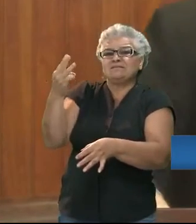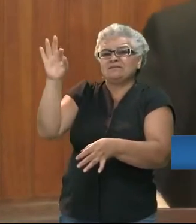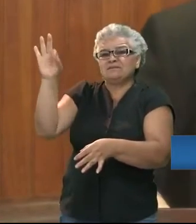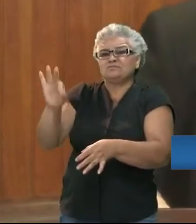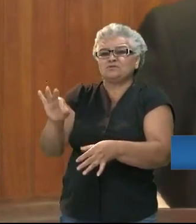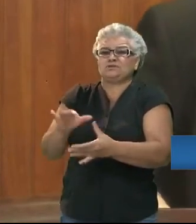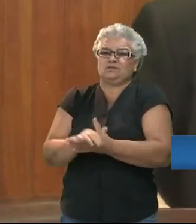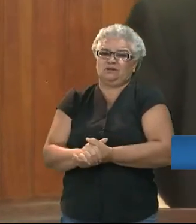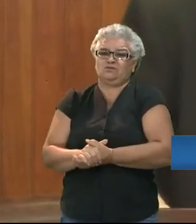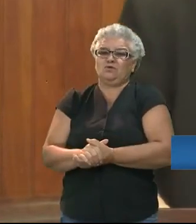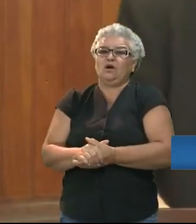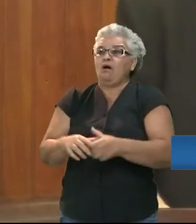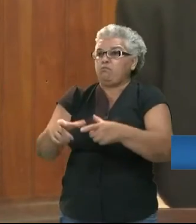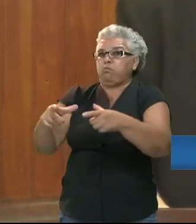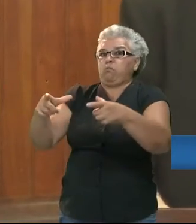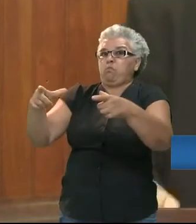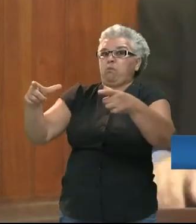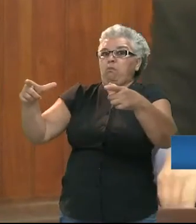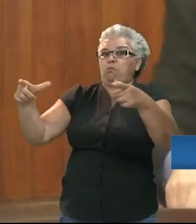extraordinário que tem.